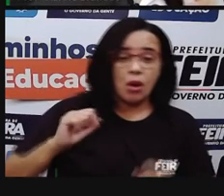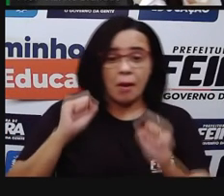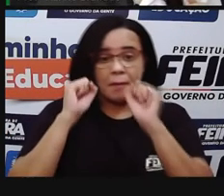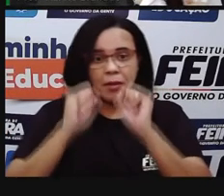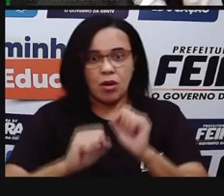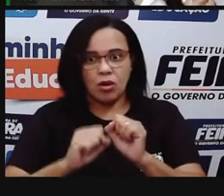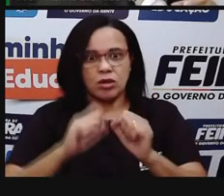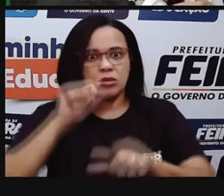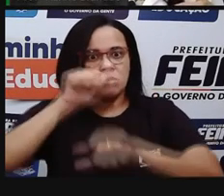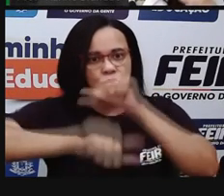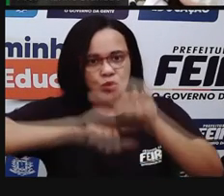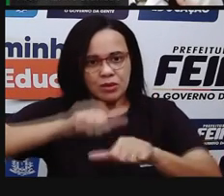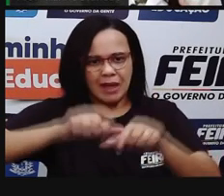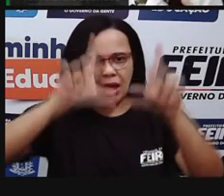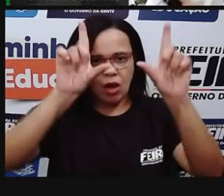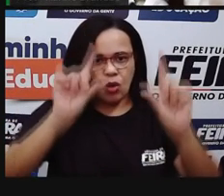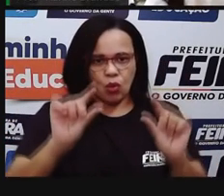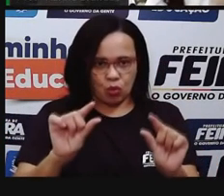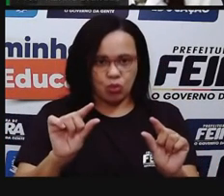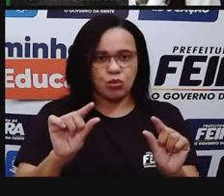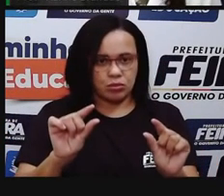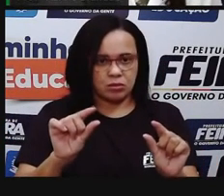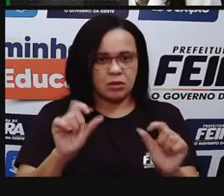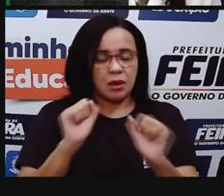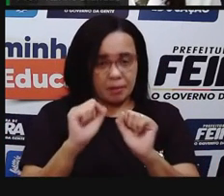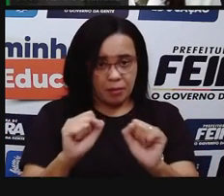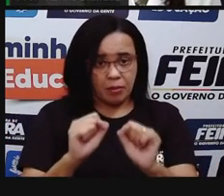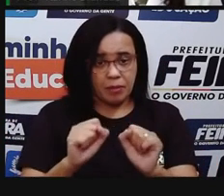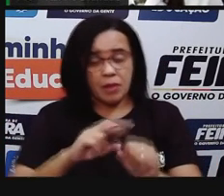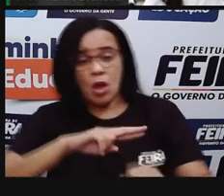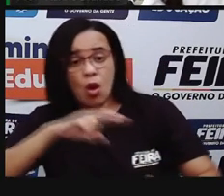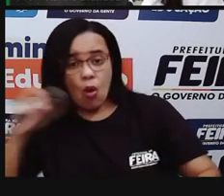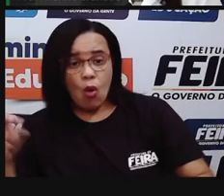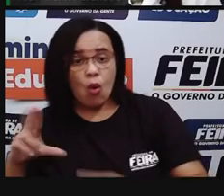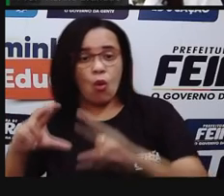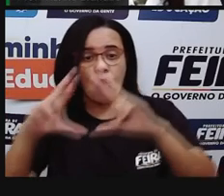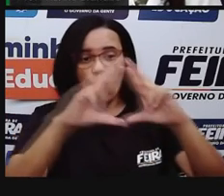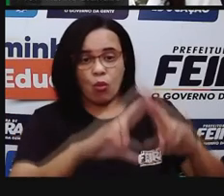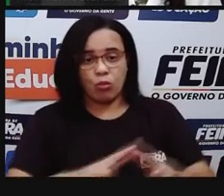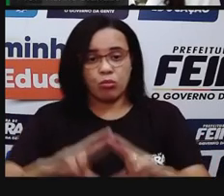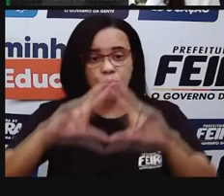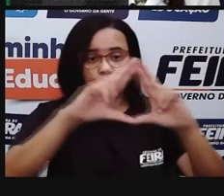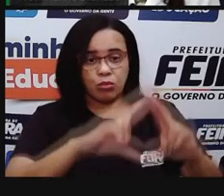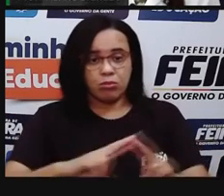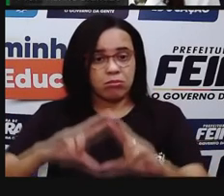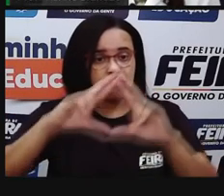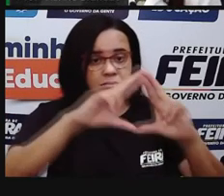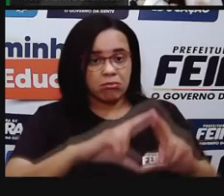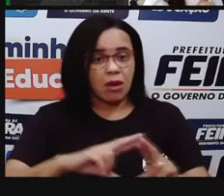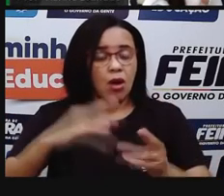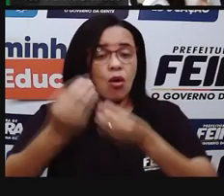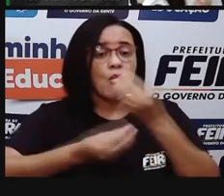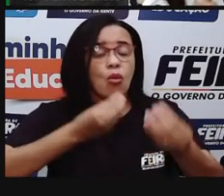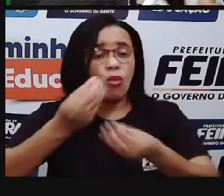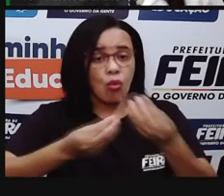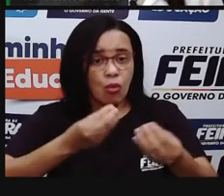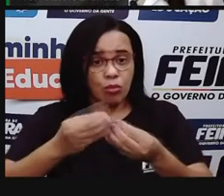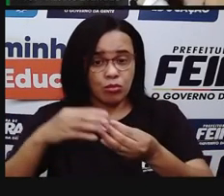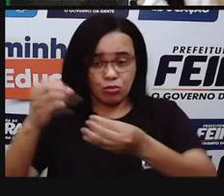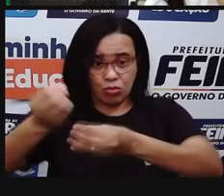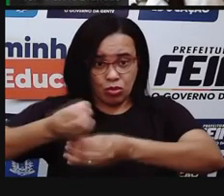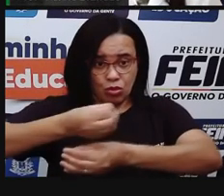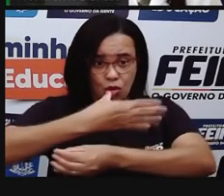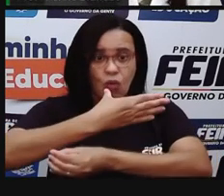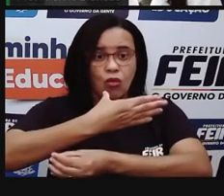consumo eu poderia diminuir, reutilizar algumas coisas, reciclar outras coisas? Então, quando